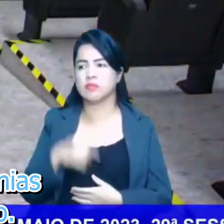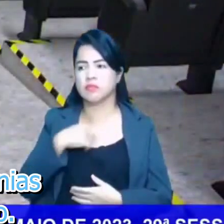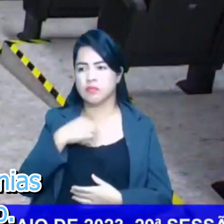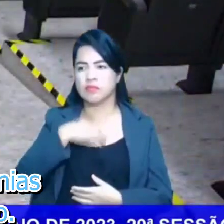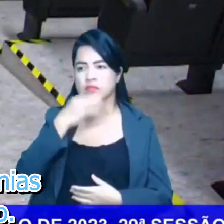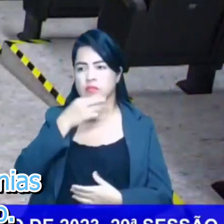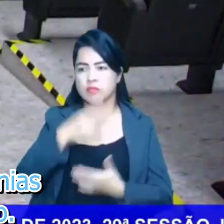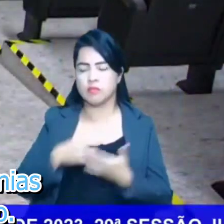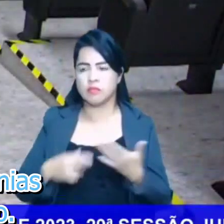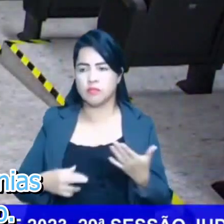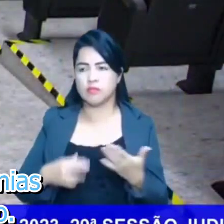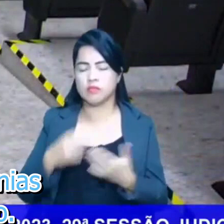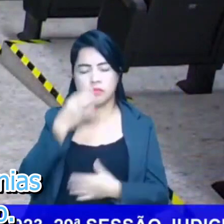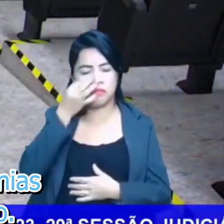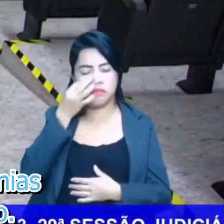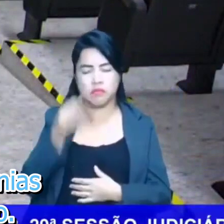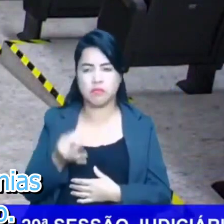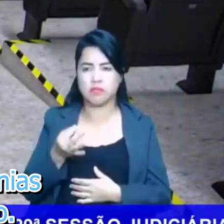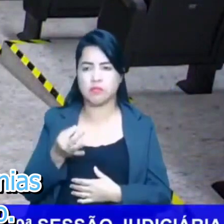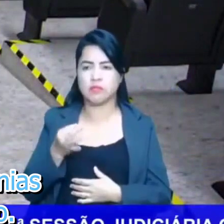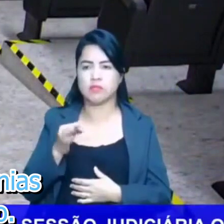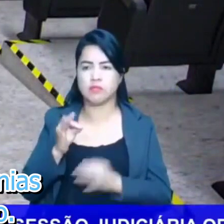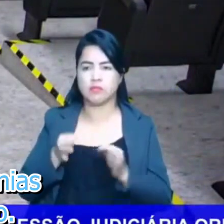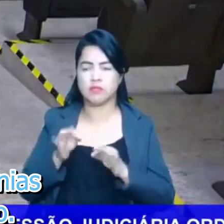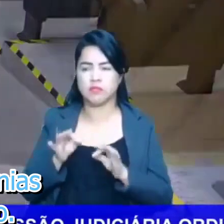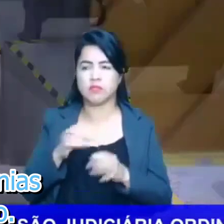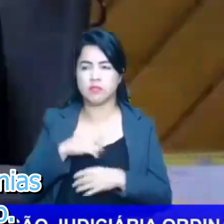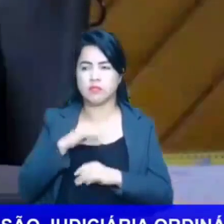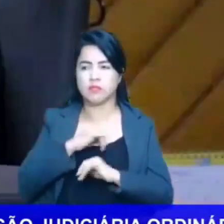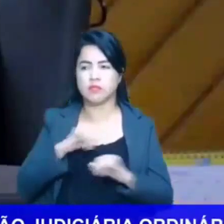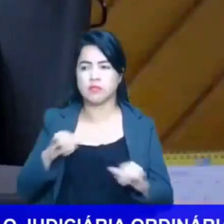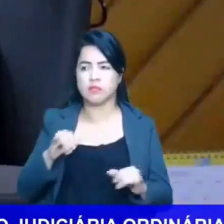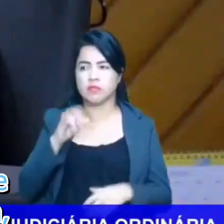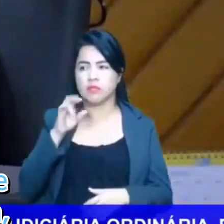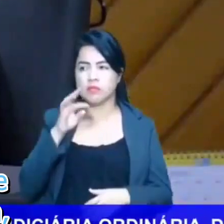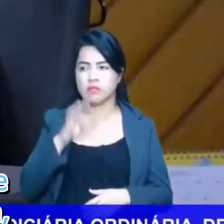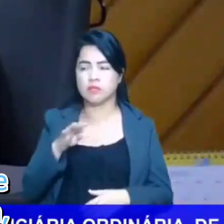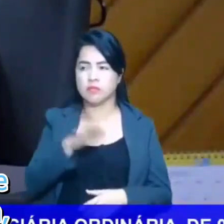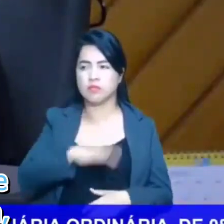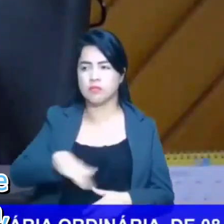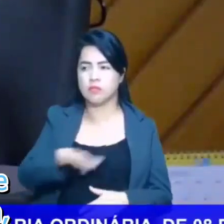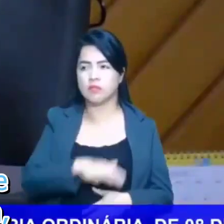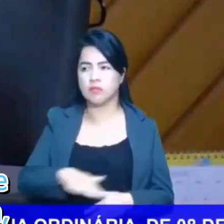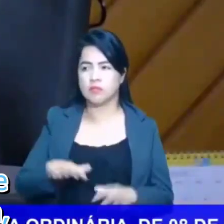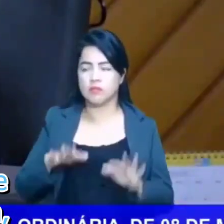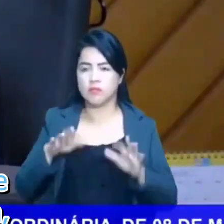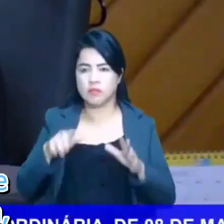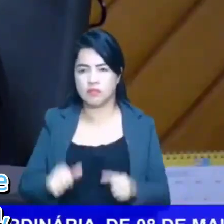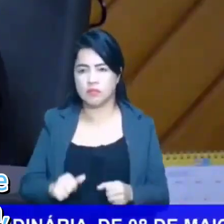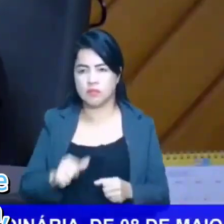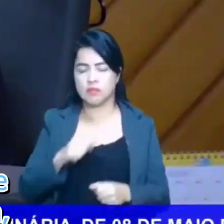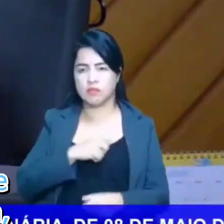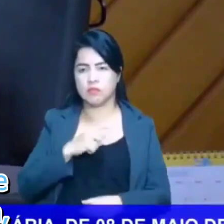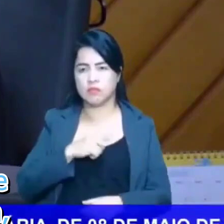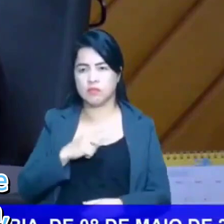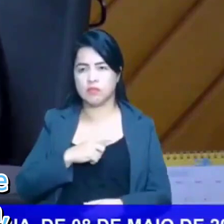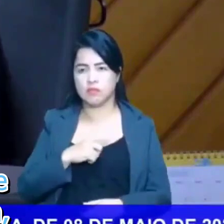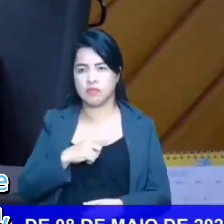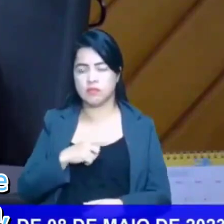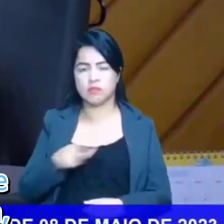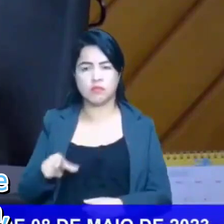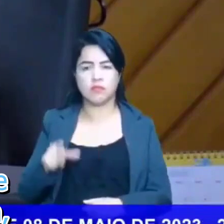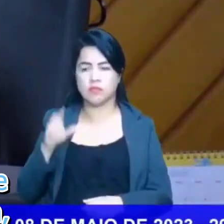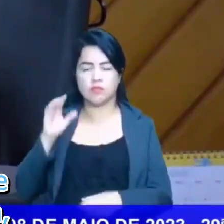Acompanho o relator com todas as venhas novamente ao ilustre juiz Mário Júnior. O resultado, o TRE, a unanimidade, imagem acolheu a preliminar de